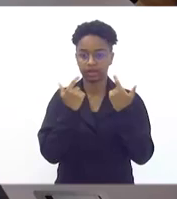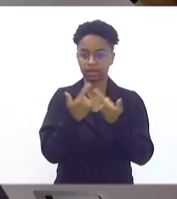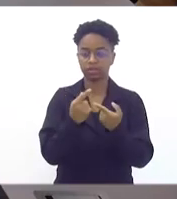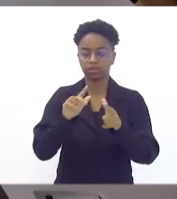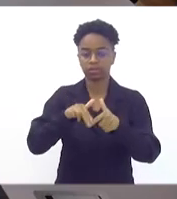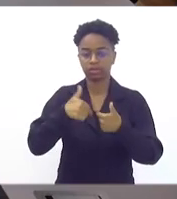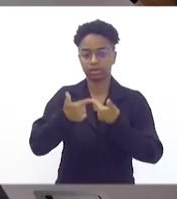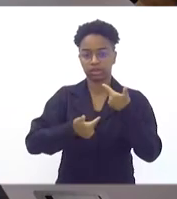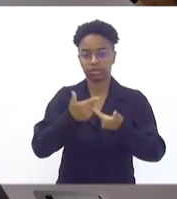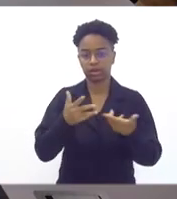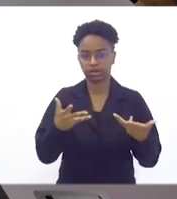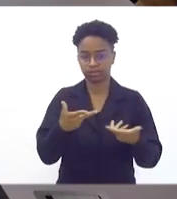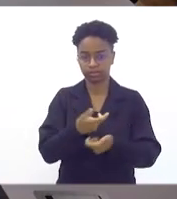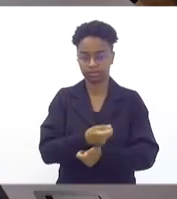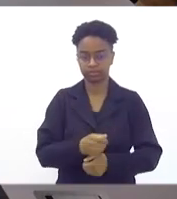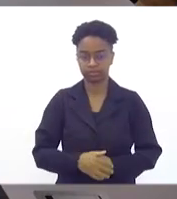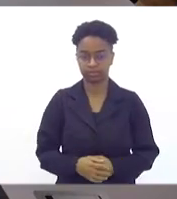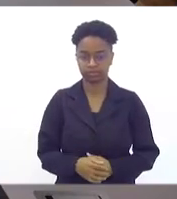brilhante trabalho passar